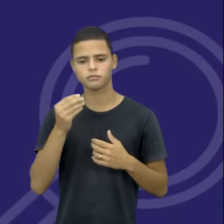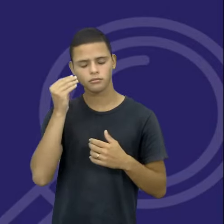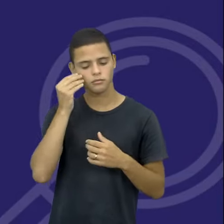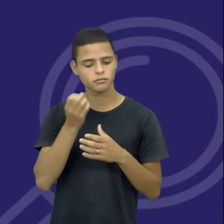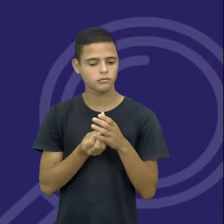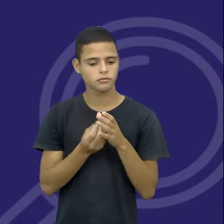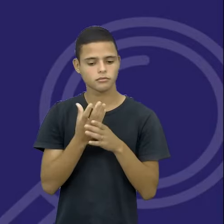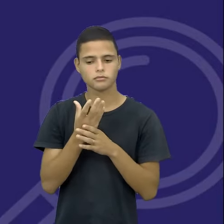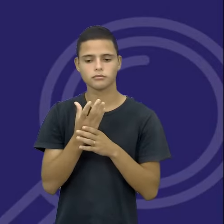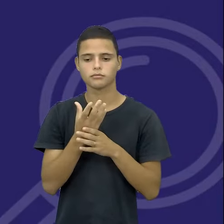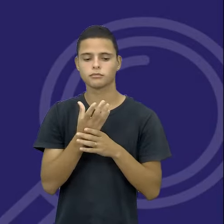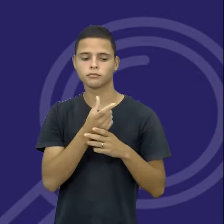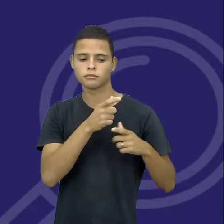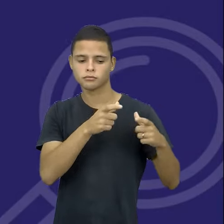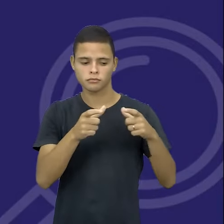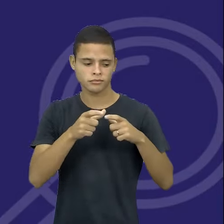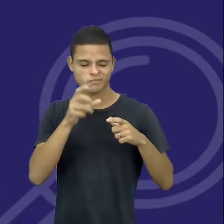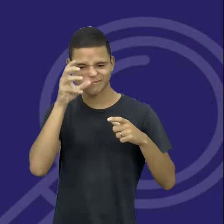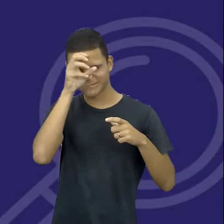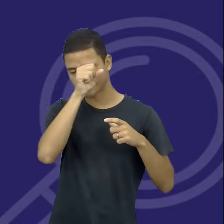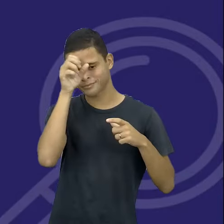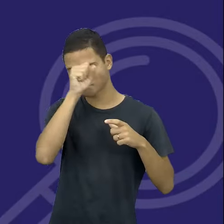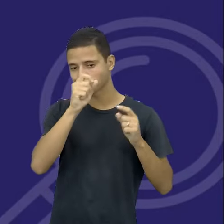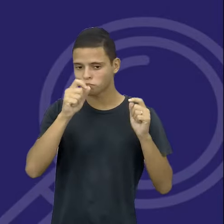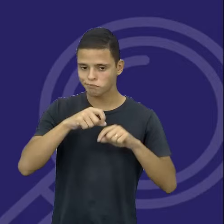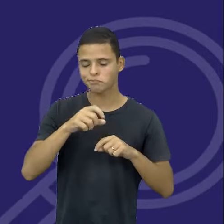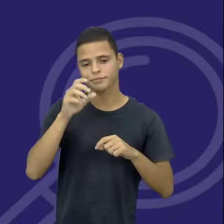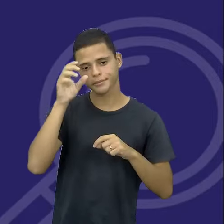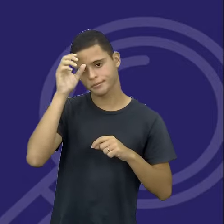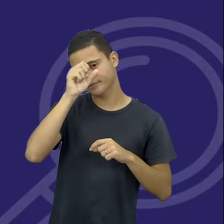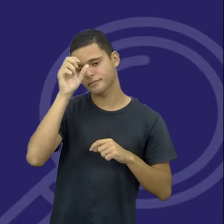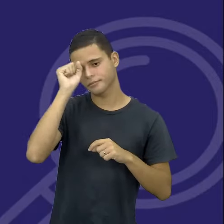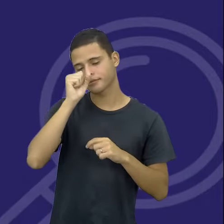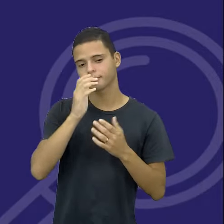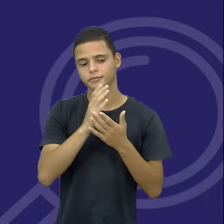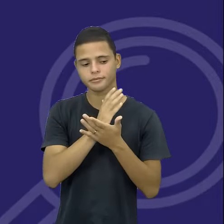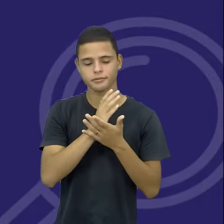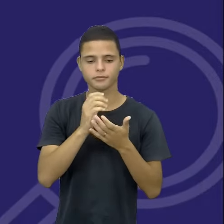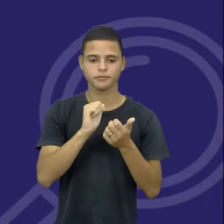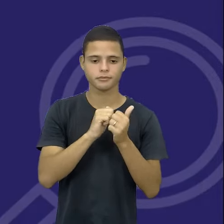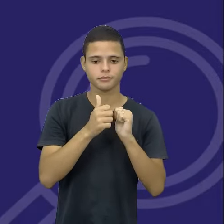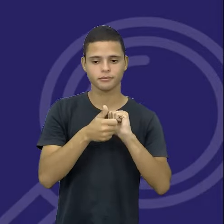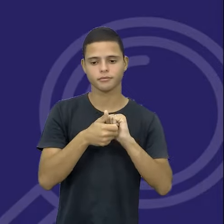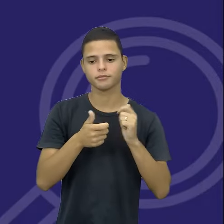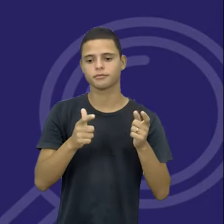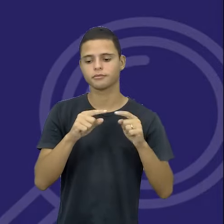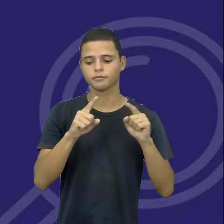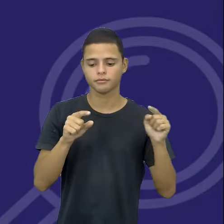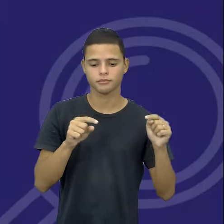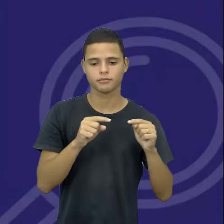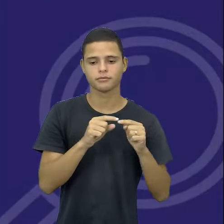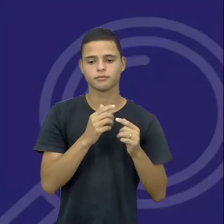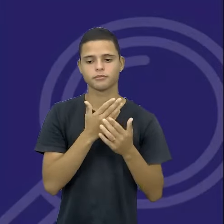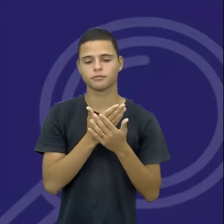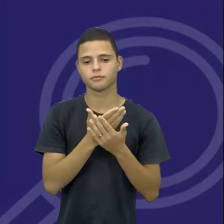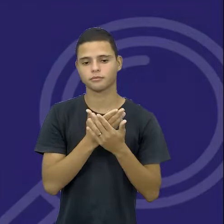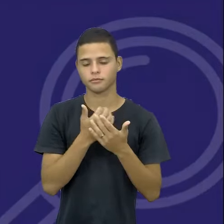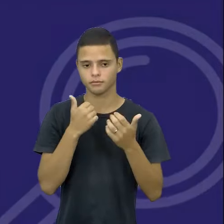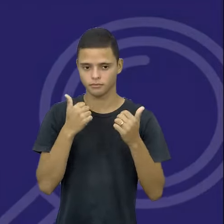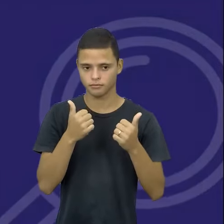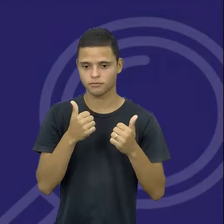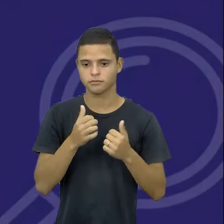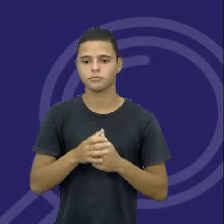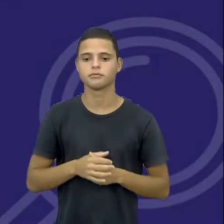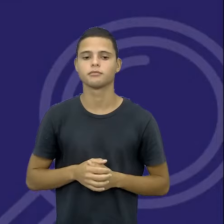ambiente para aprendizagem, de que é possível aprender, a gente vai fazendo esses arranjos ali na sala de aula.